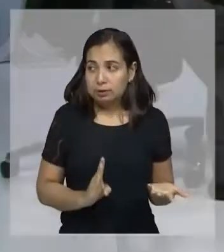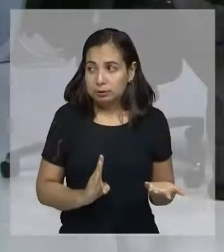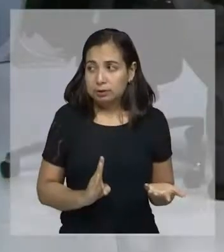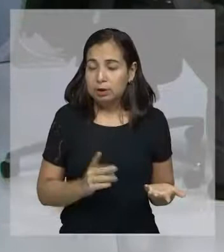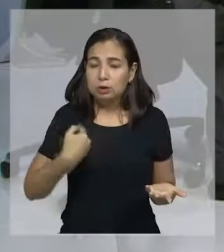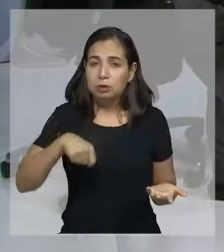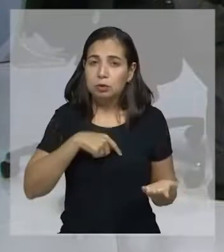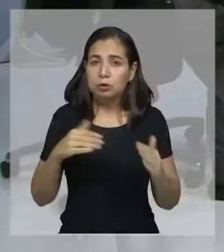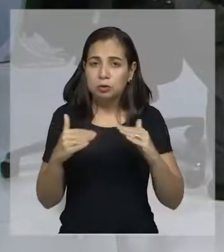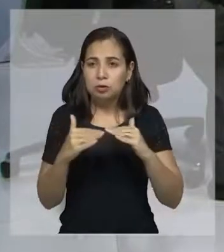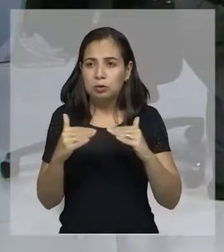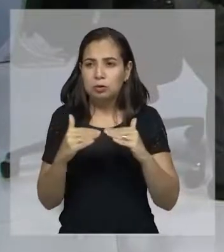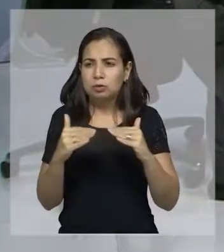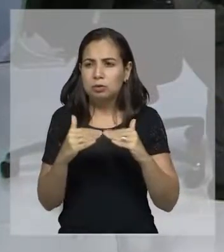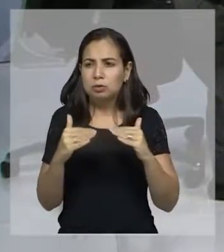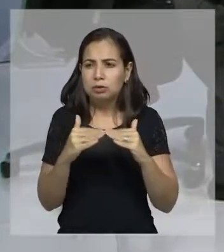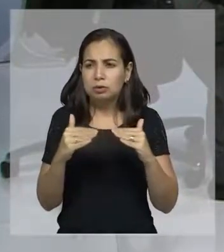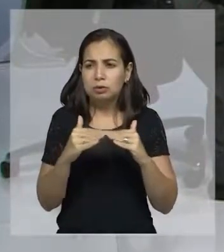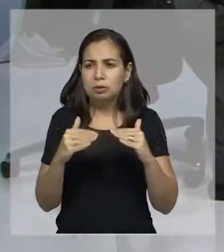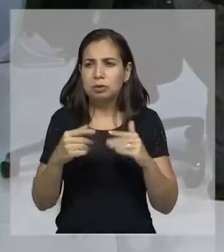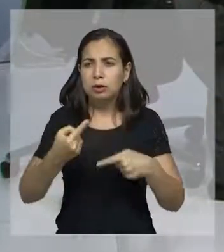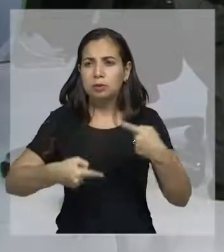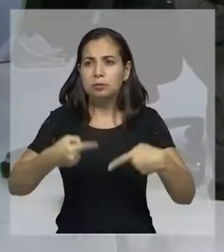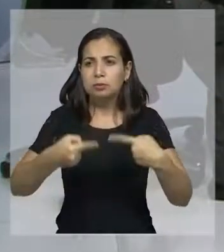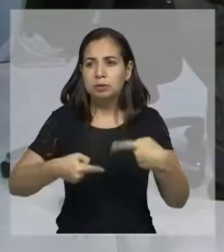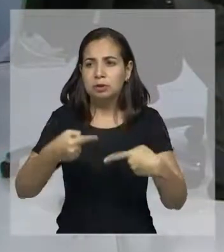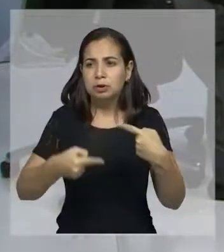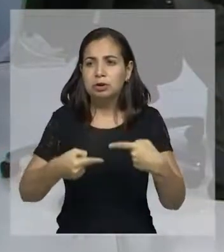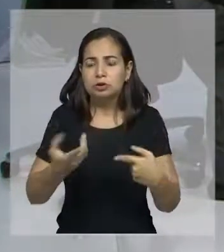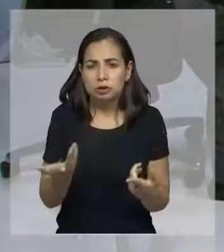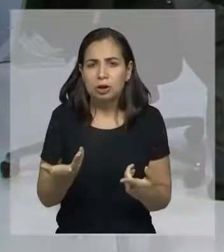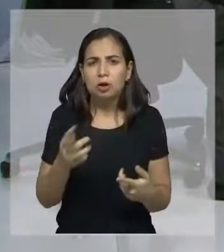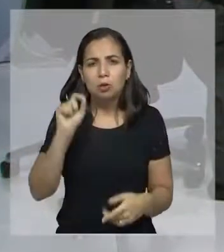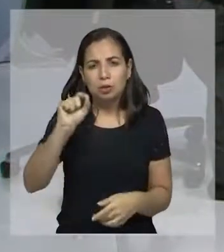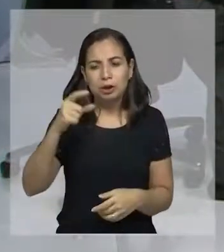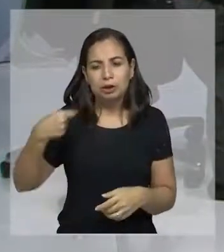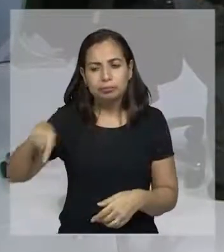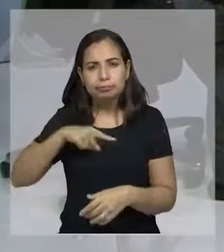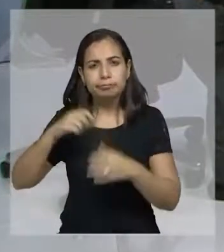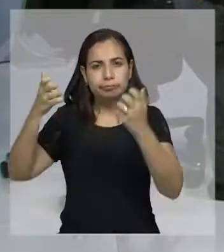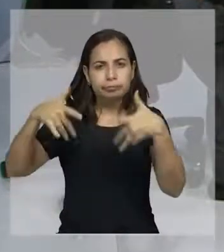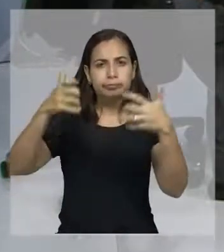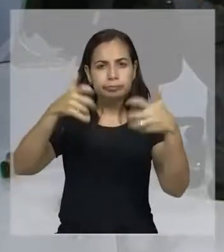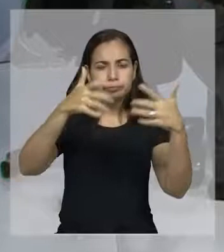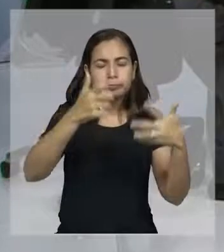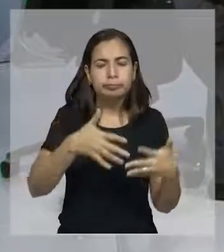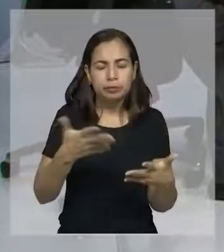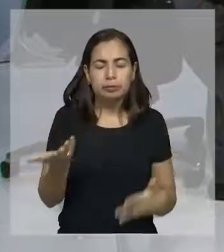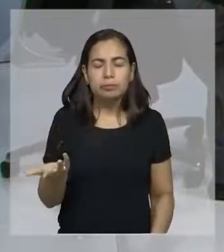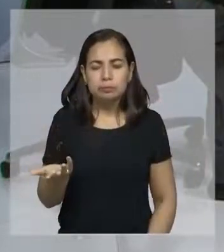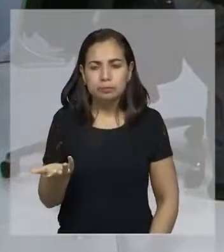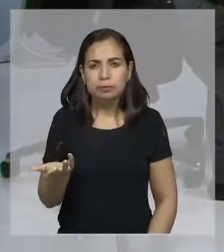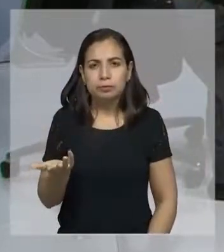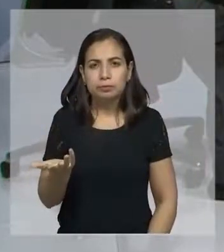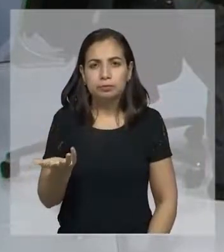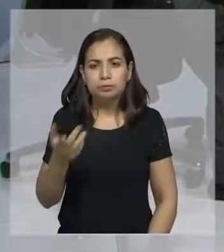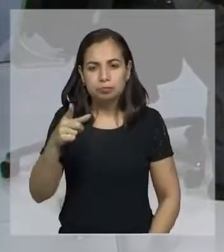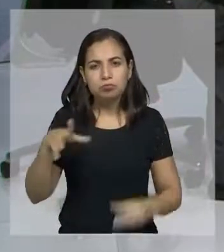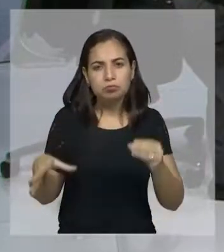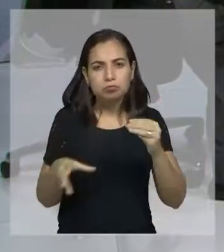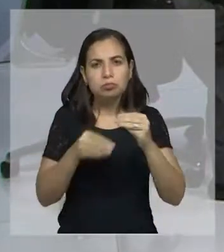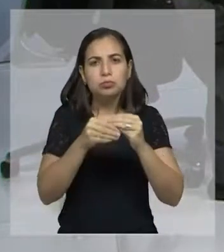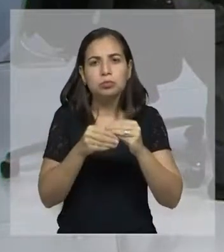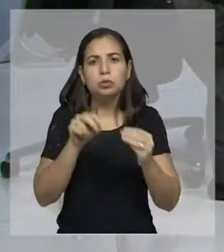pela política. Agora, no cenário que está colocado, porque é um aspecto aí, professor Rui, para corroborar do seu pessimismo em relação à